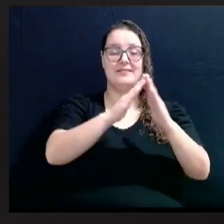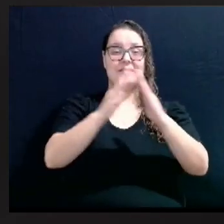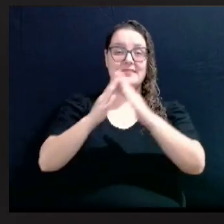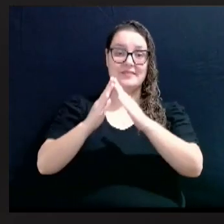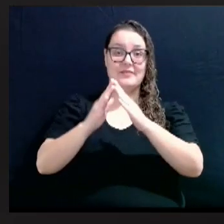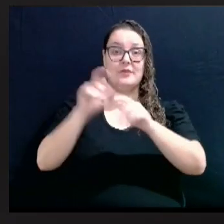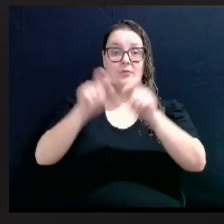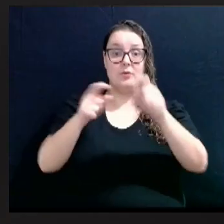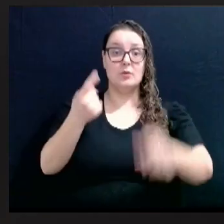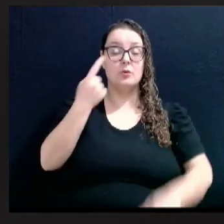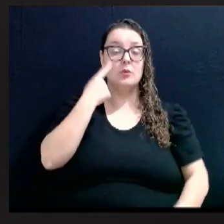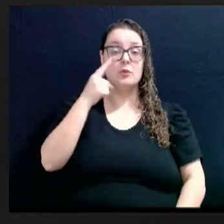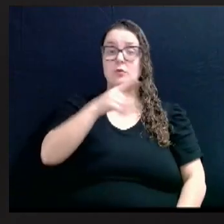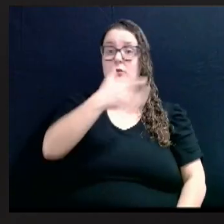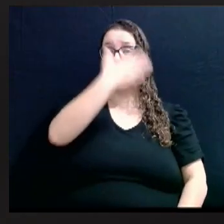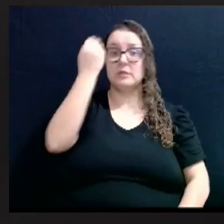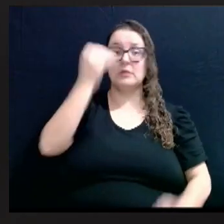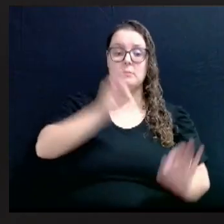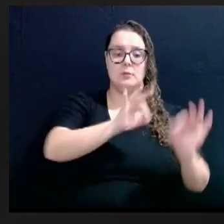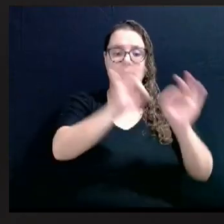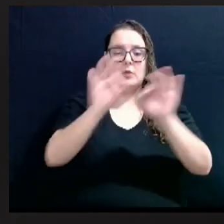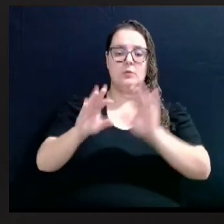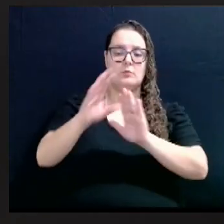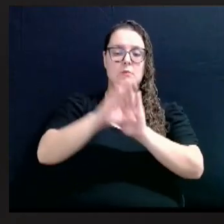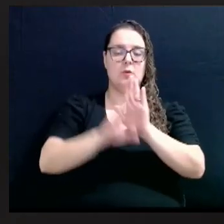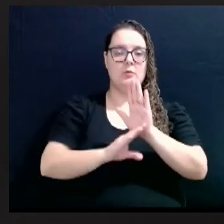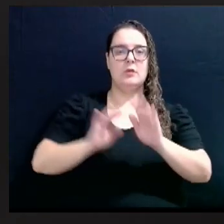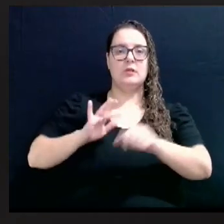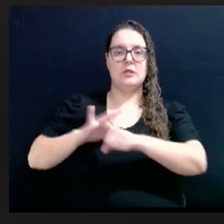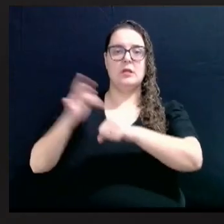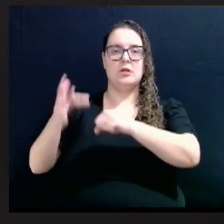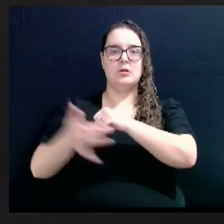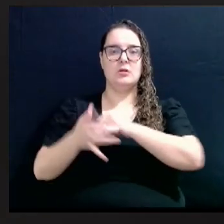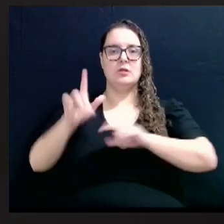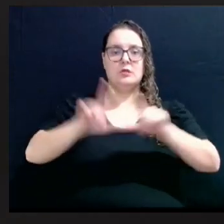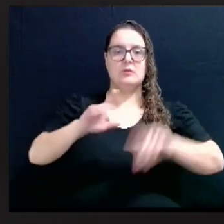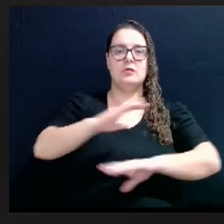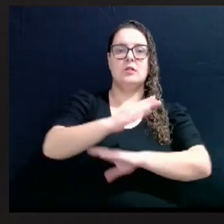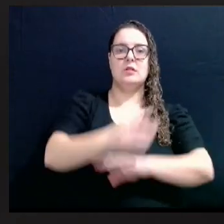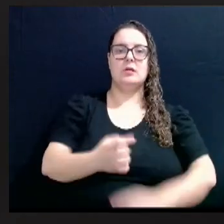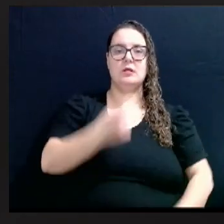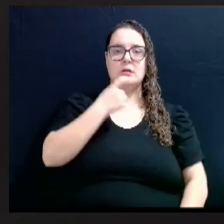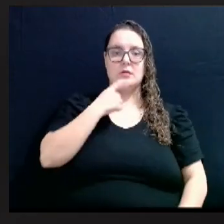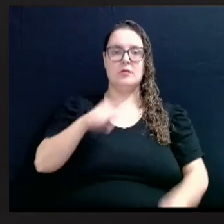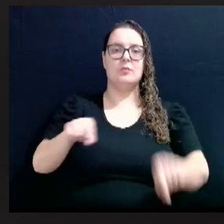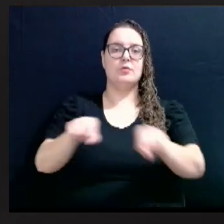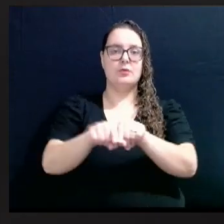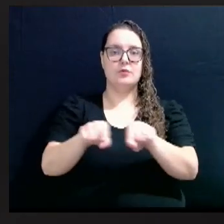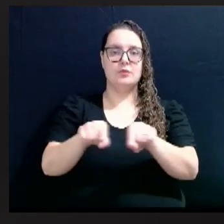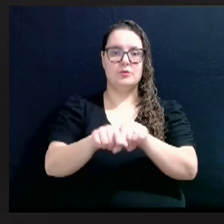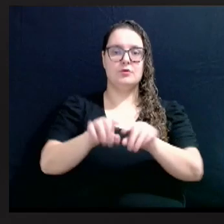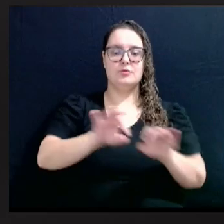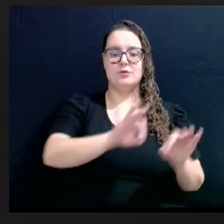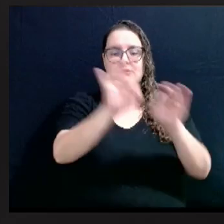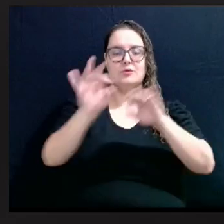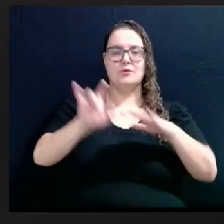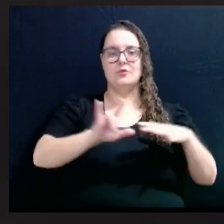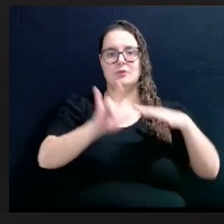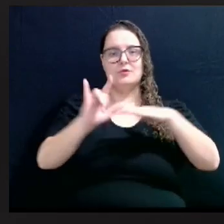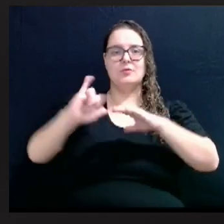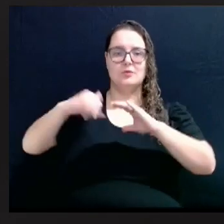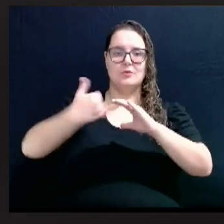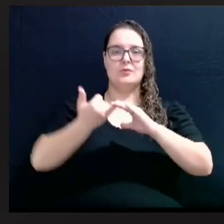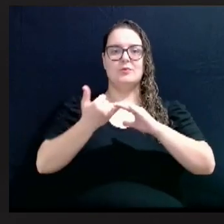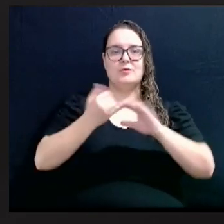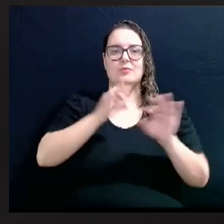se esqueçam de acompanhar a gente nas redes sociais TV Câmara Campinas e também de nos seguir no YouTube, né? Acompanhar toda a